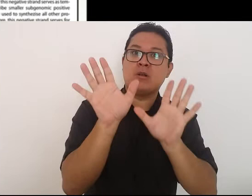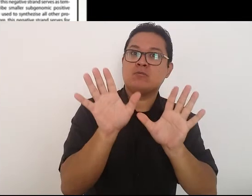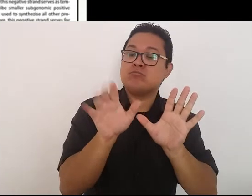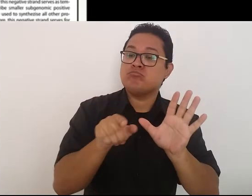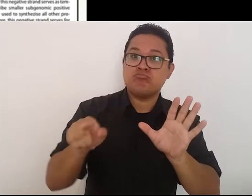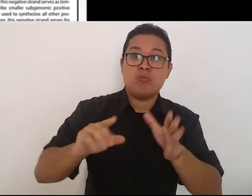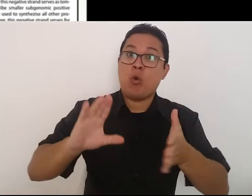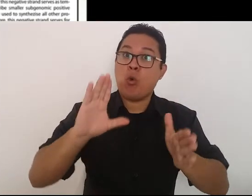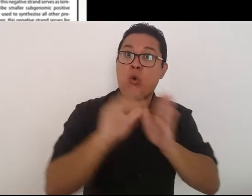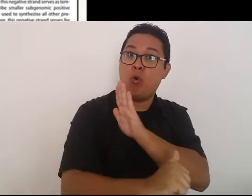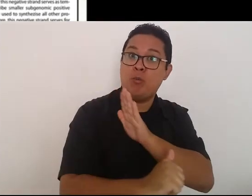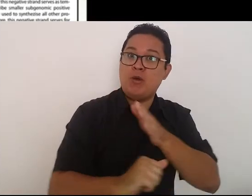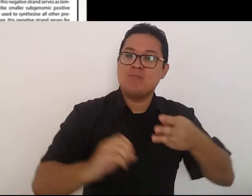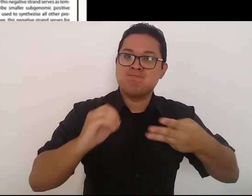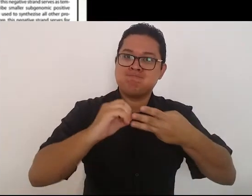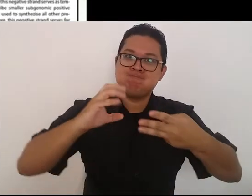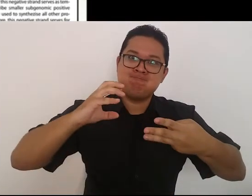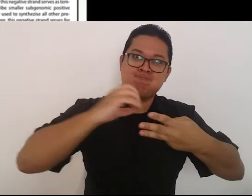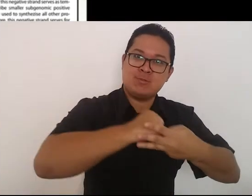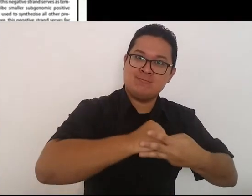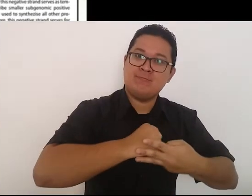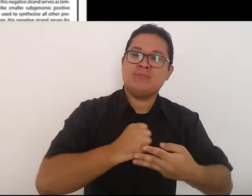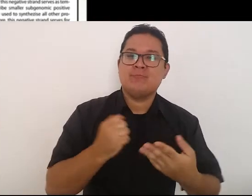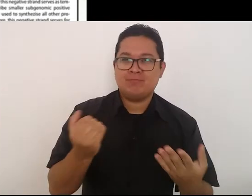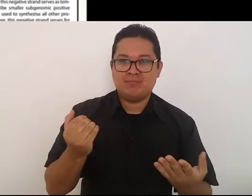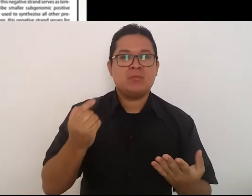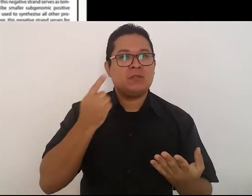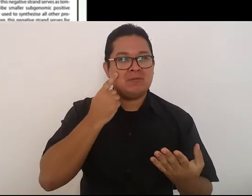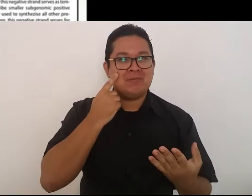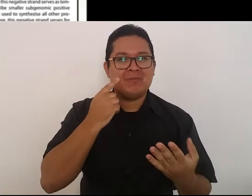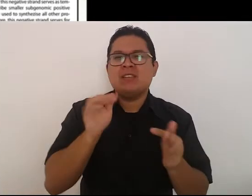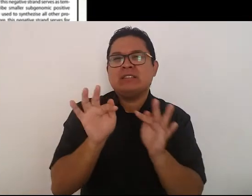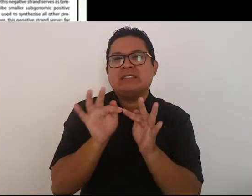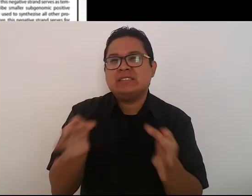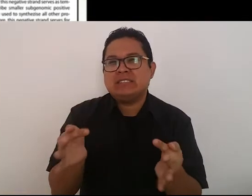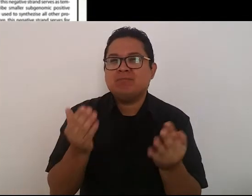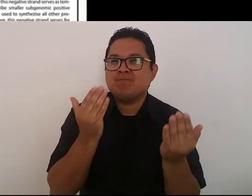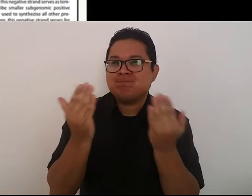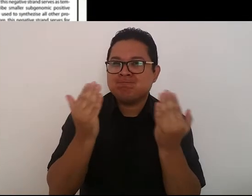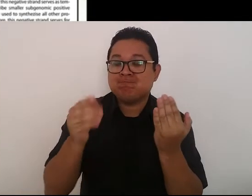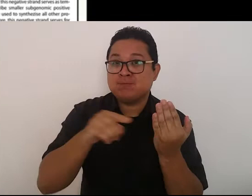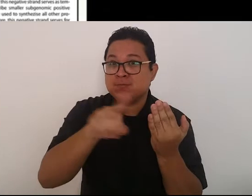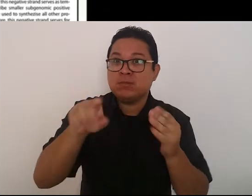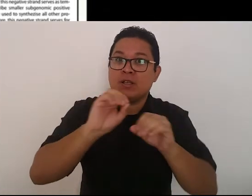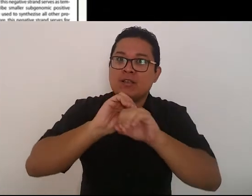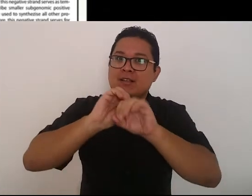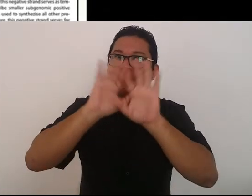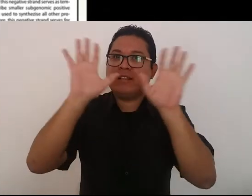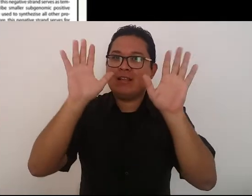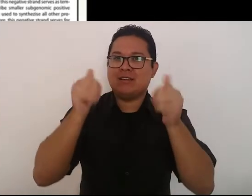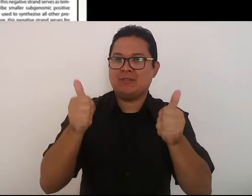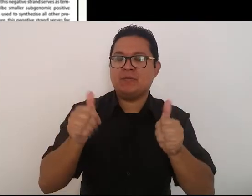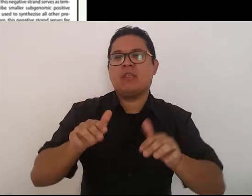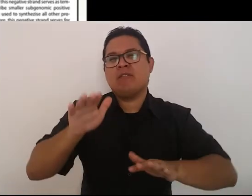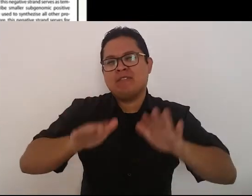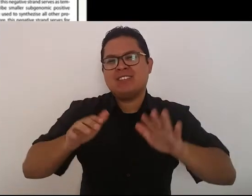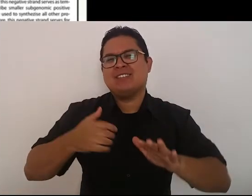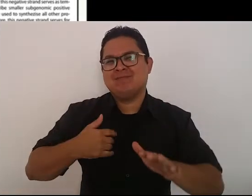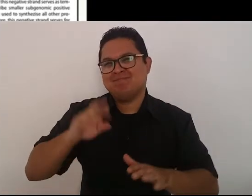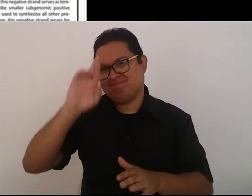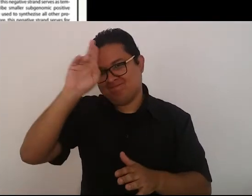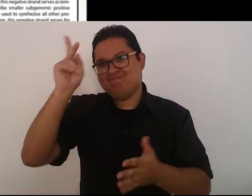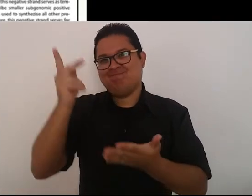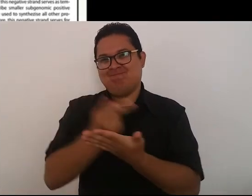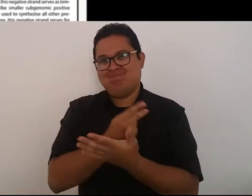vamos lá. Pessoal, é só uma explicação simplificada. Posso ter alguns erros aqui,